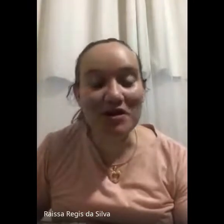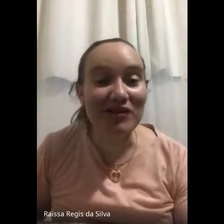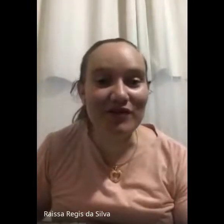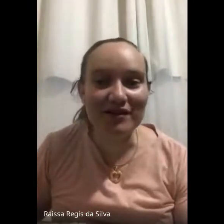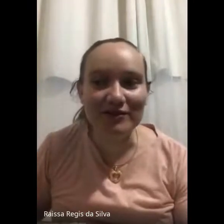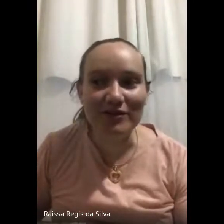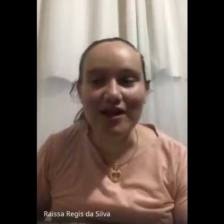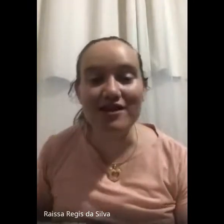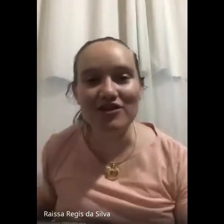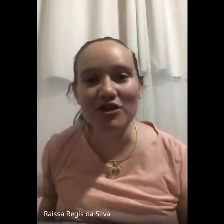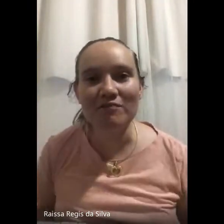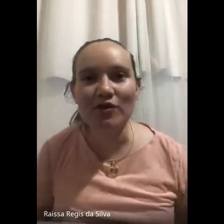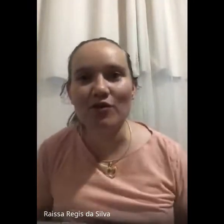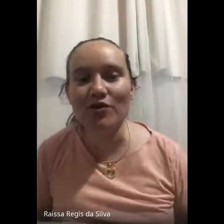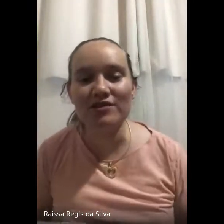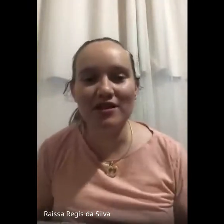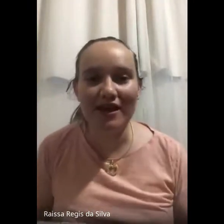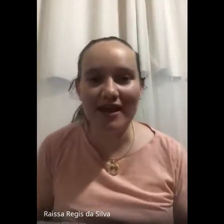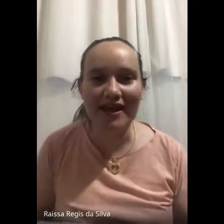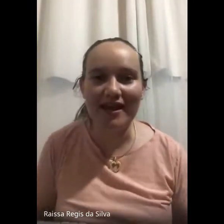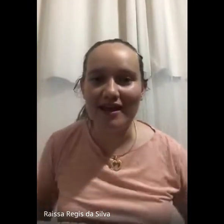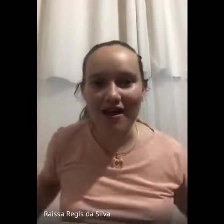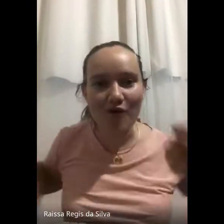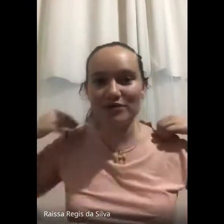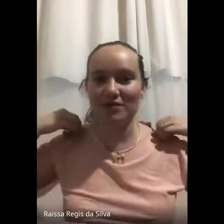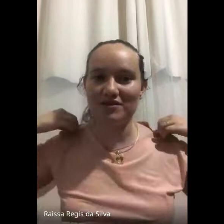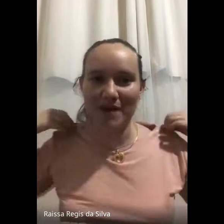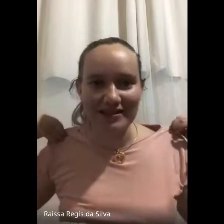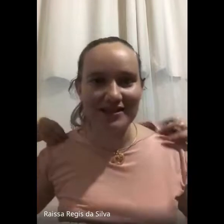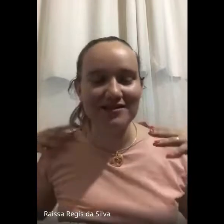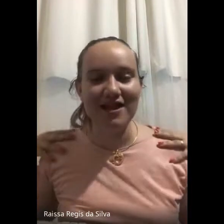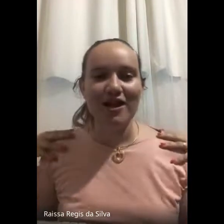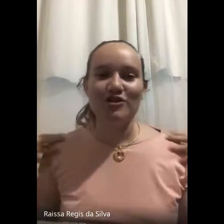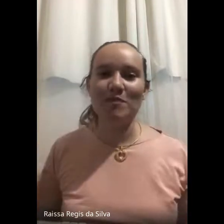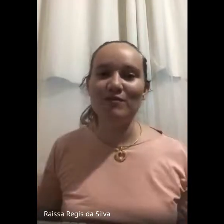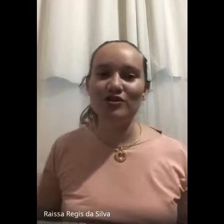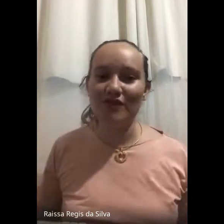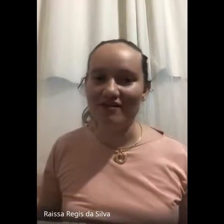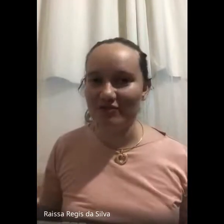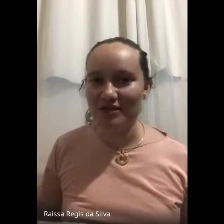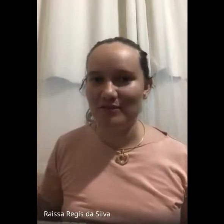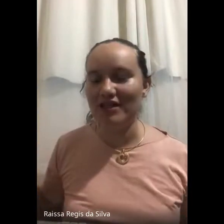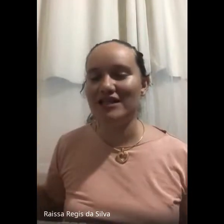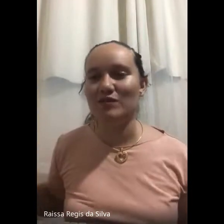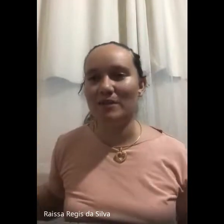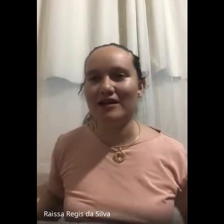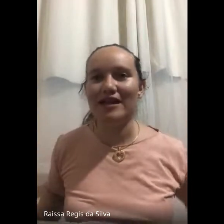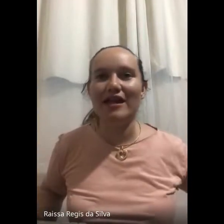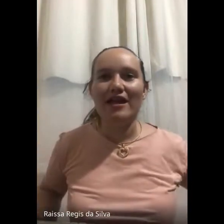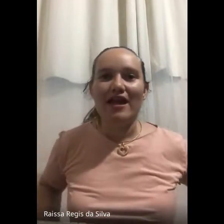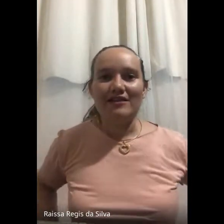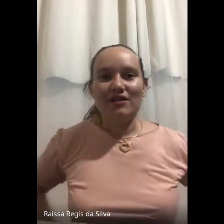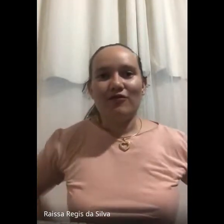Então, o que eu estava falando, né? Que a gente trouxe algumas coisas básicas só para motivarem vocês mesmos a